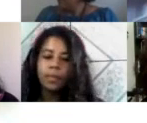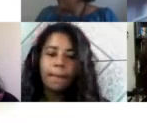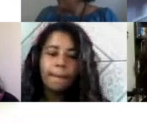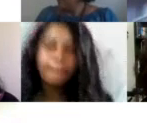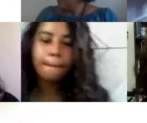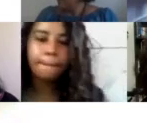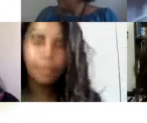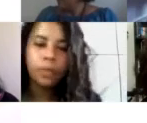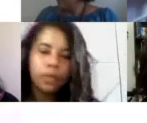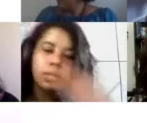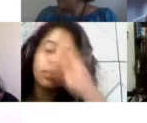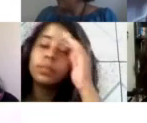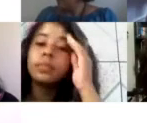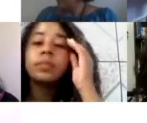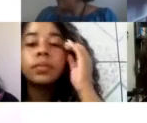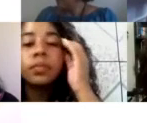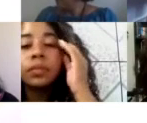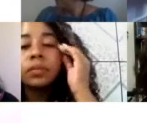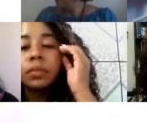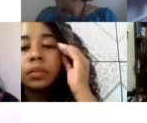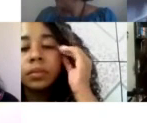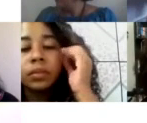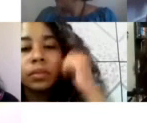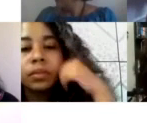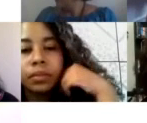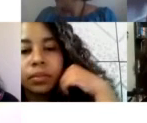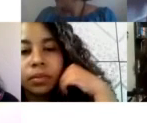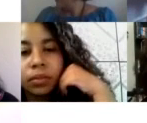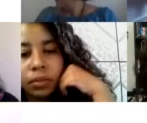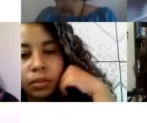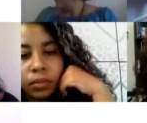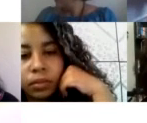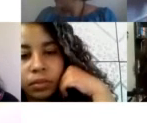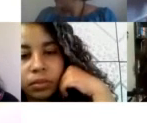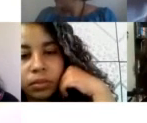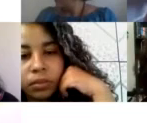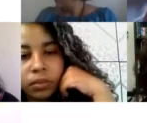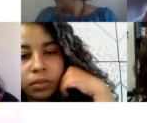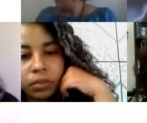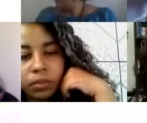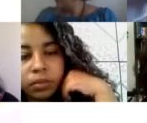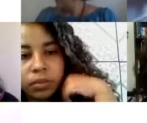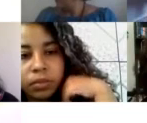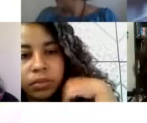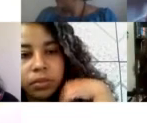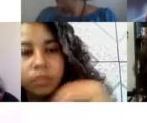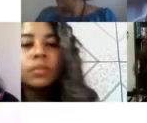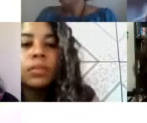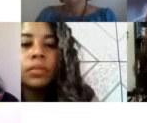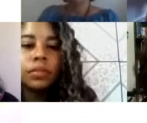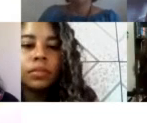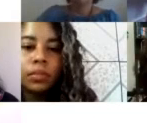supervisão da professora Bruna, e aqui eu vou falar um pouquinho sobre essas experiências, principalmente tendo em vista